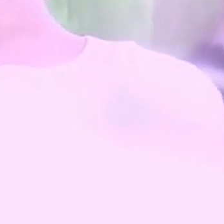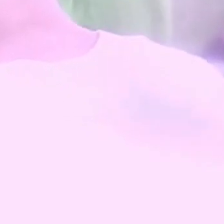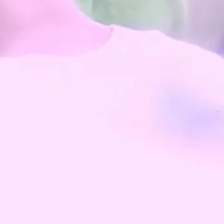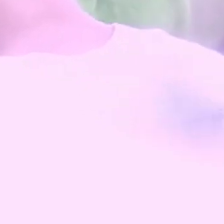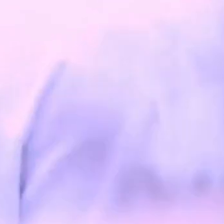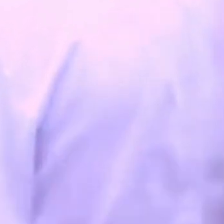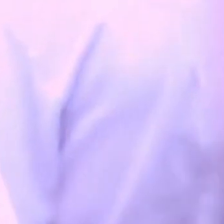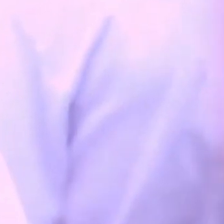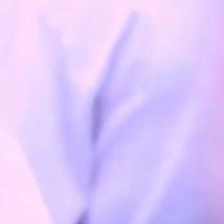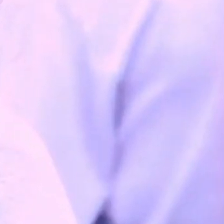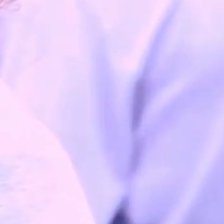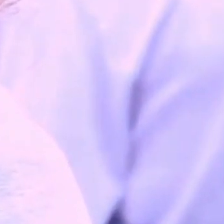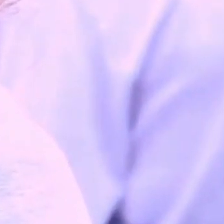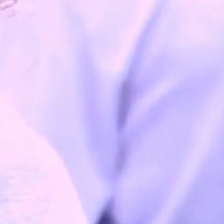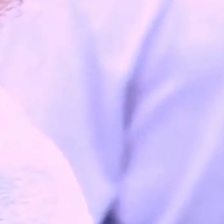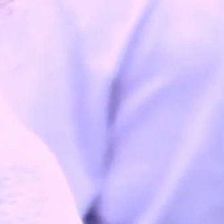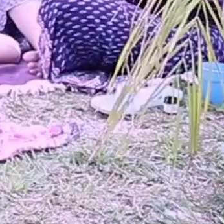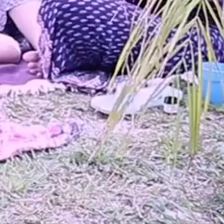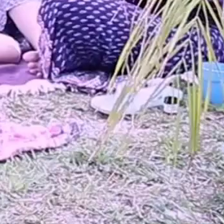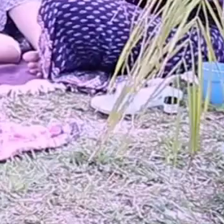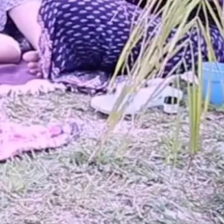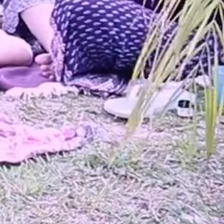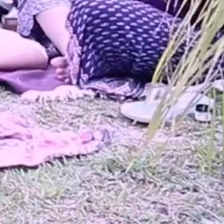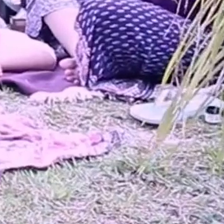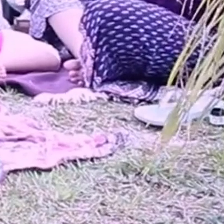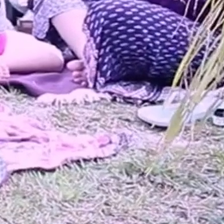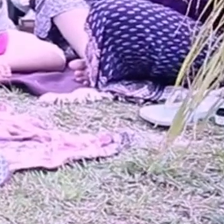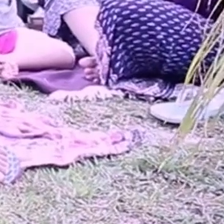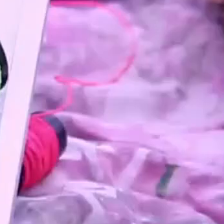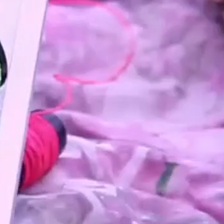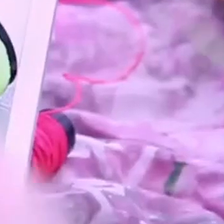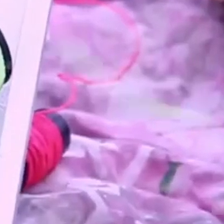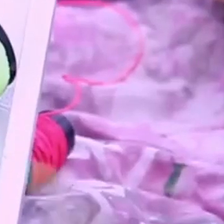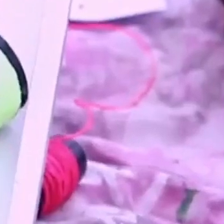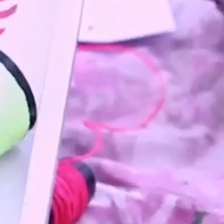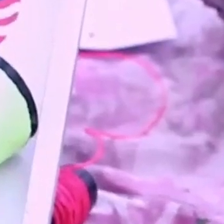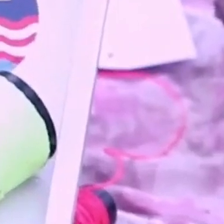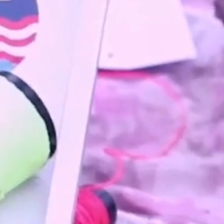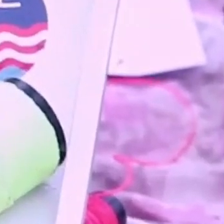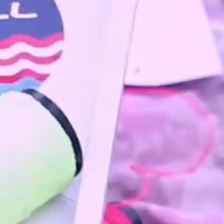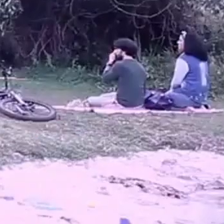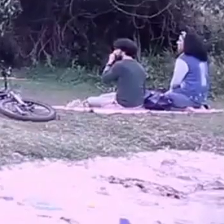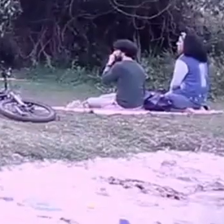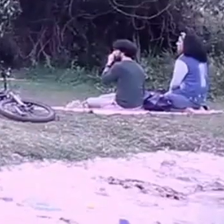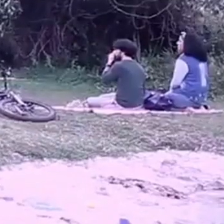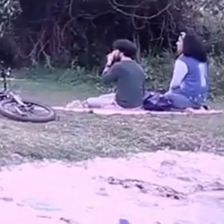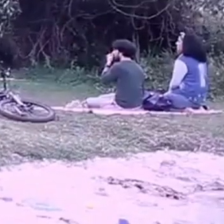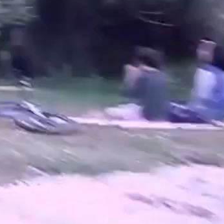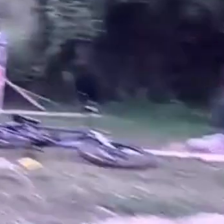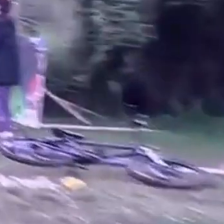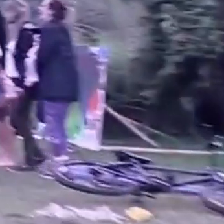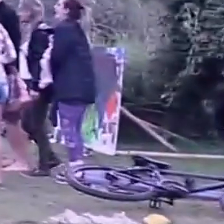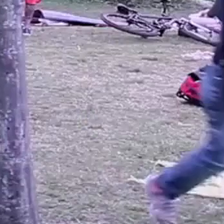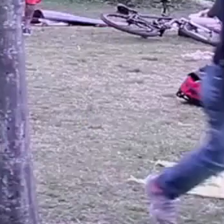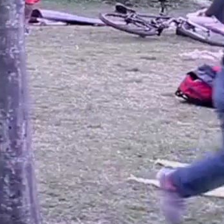floresta onde eu possa plantar e andar de pé no chão.